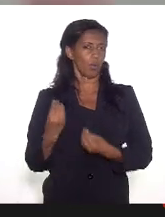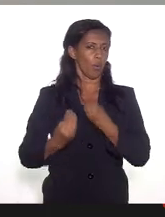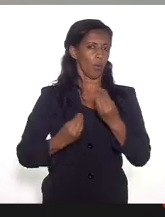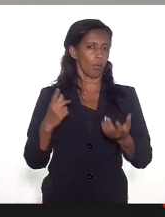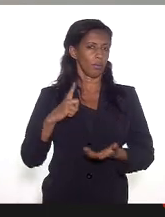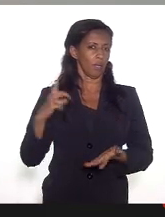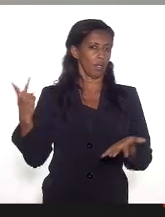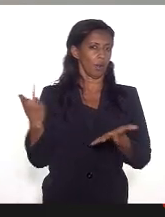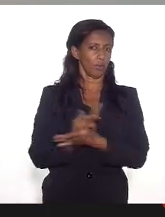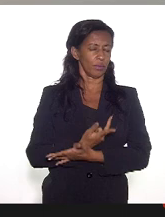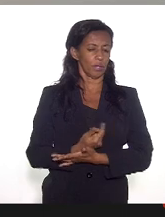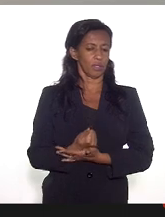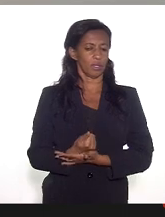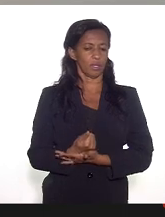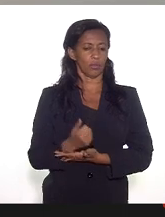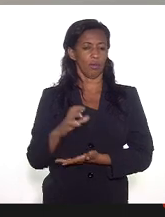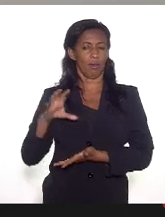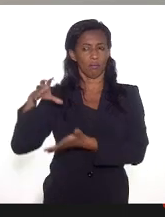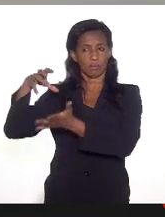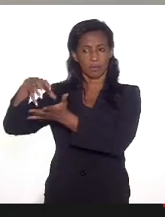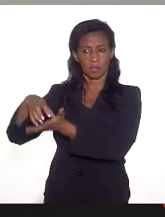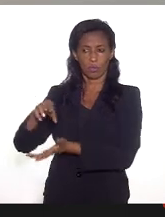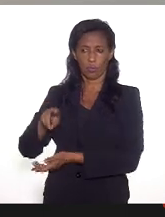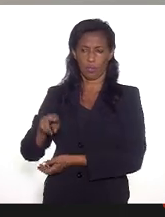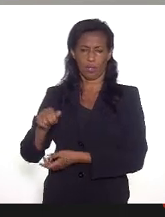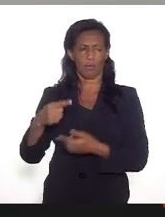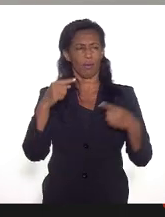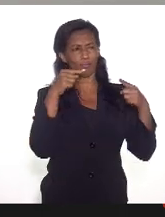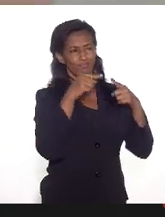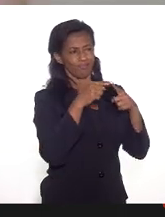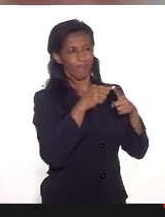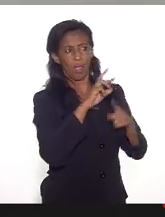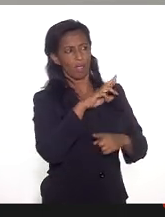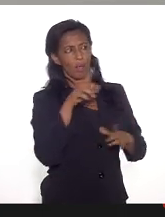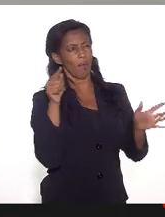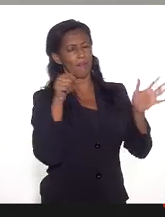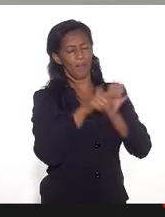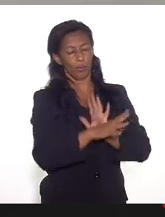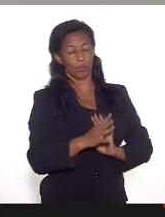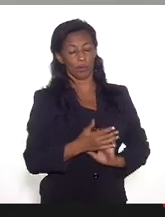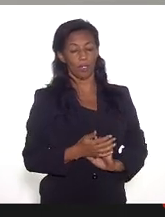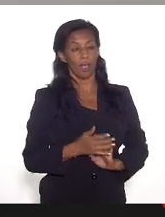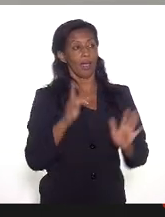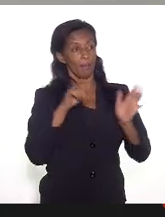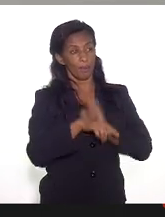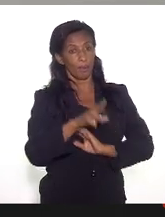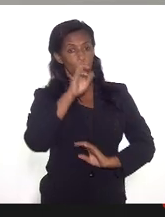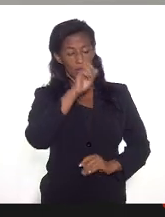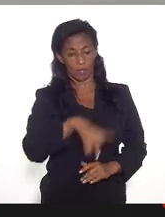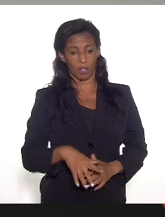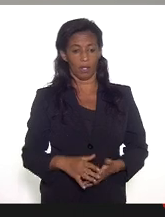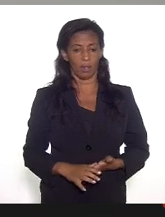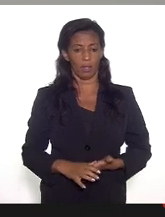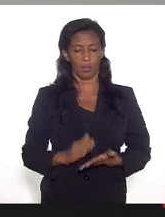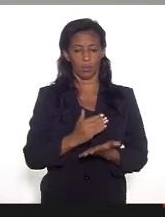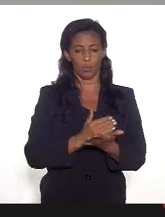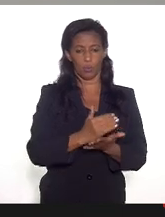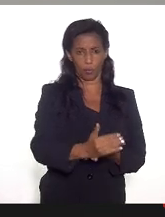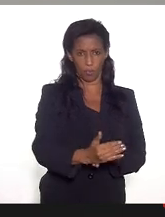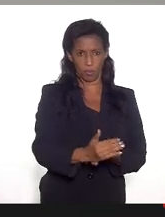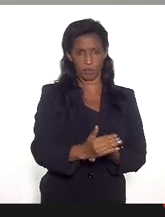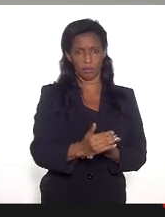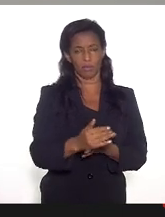acontecido e aconteceu, inclusive, com o setor naval. Quero concordar inteiramente com isso, não é uma pergunta. A pergunta é a seguinte, no início